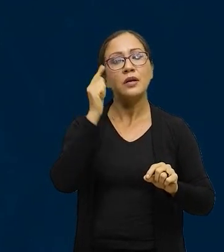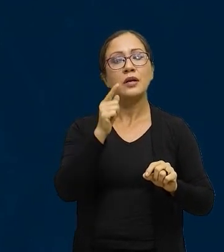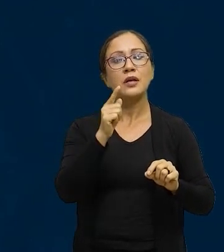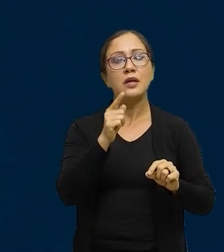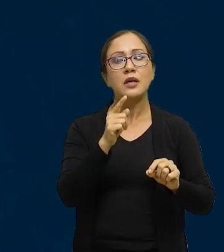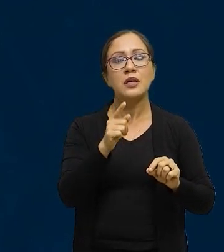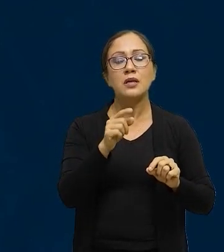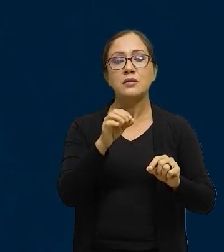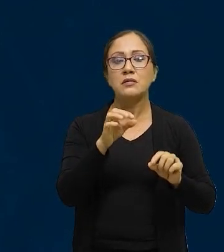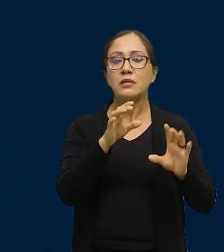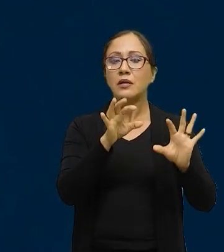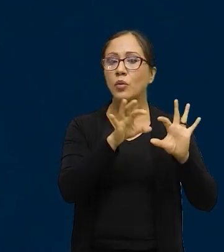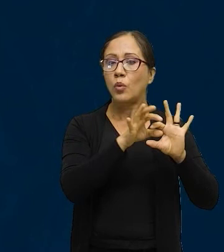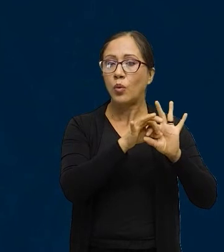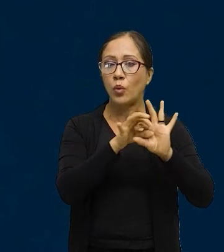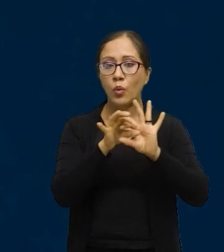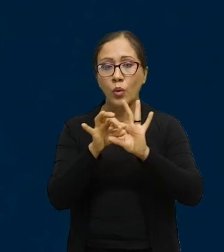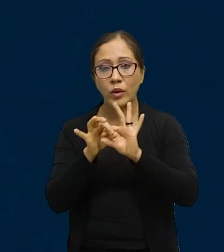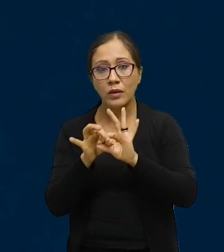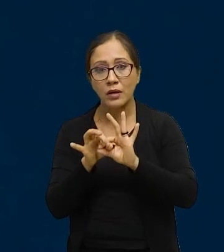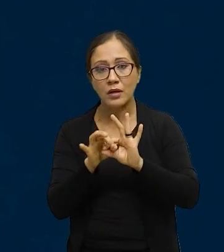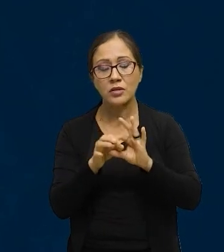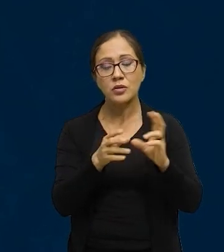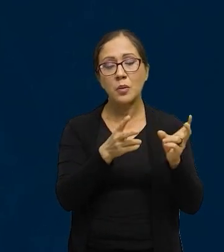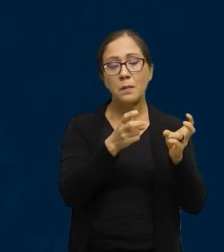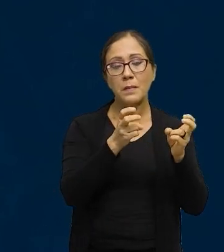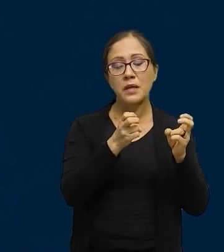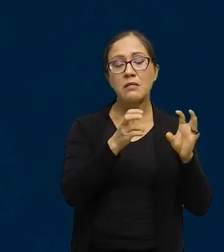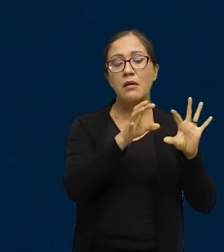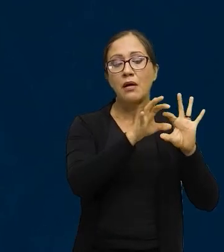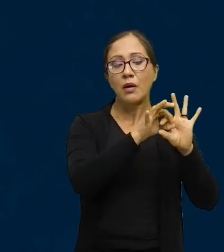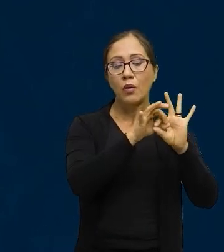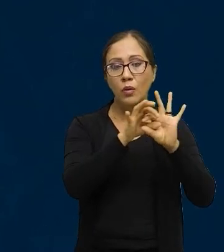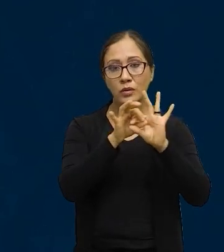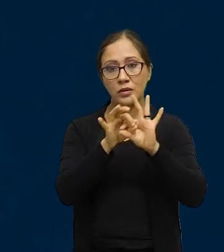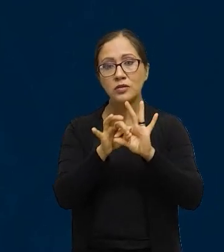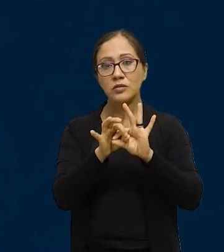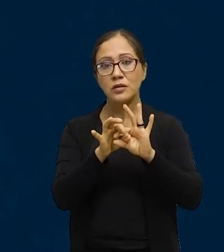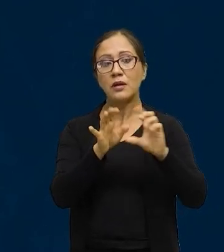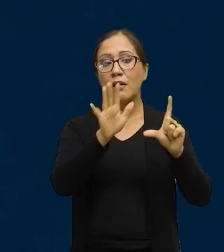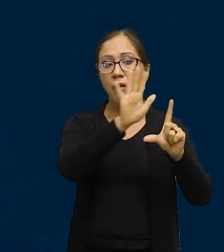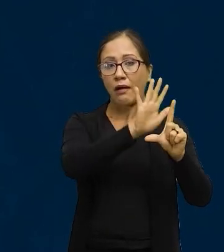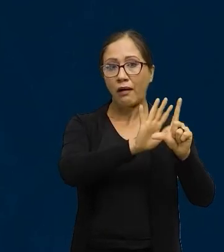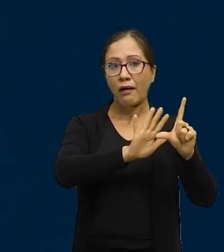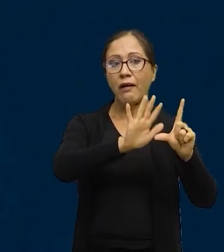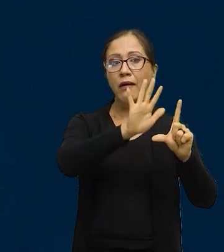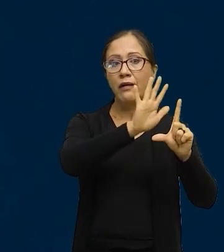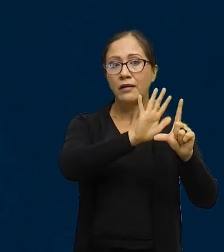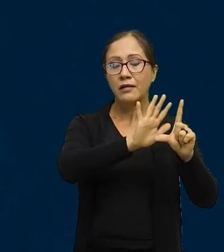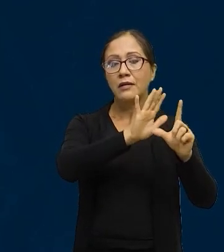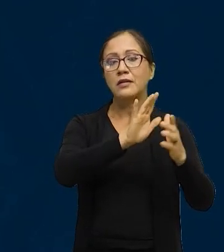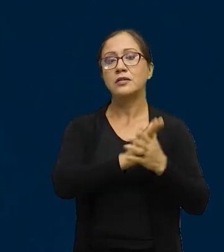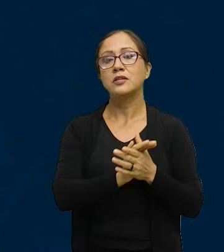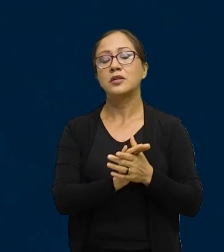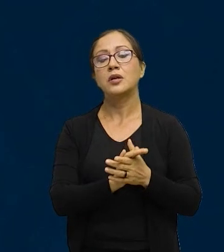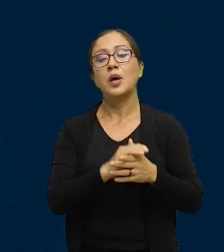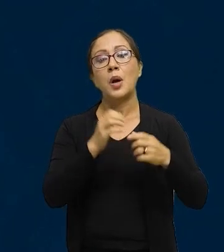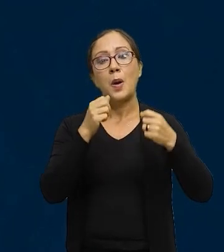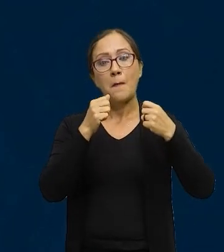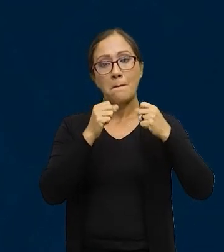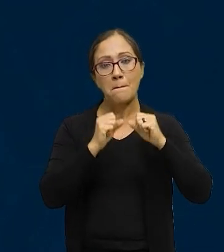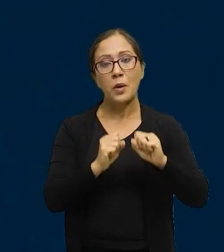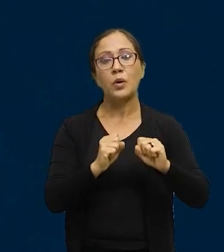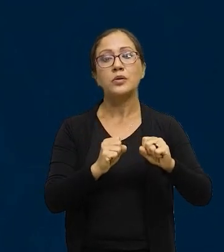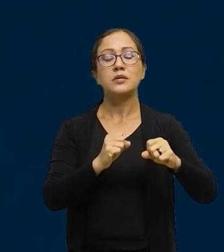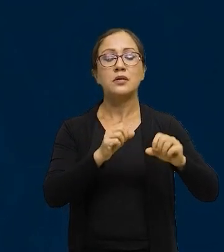seu contexto. Você precisa contextualizar. Geralmente, pode ser um contexto político